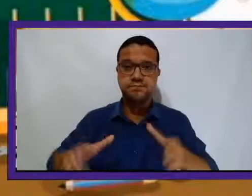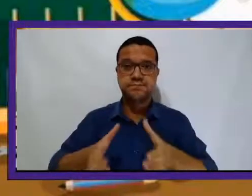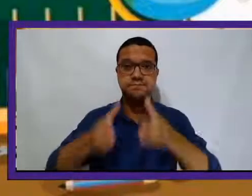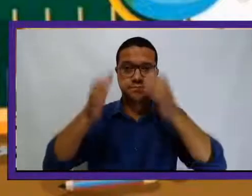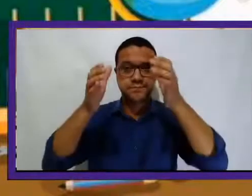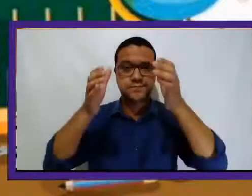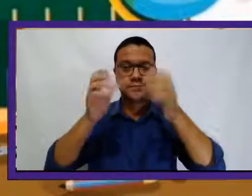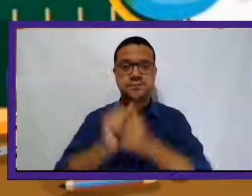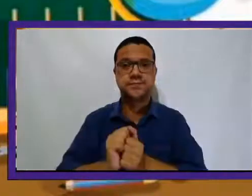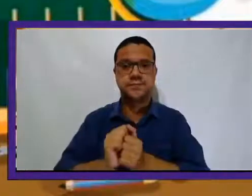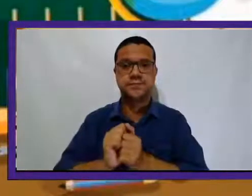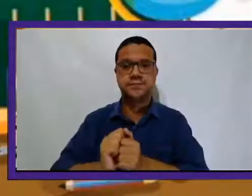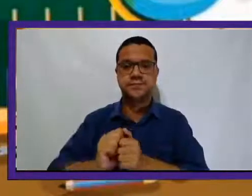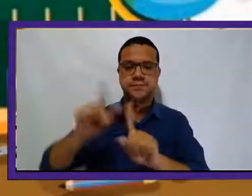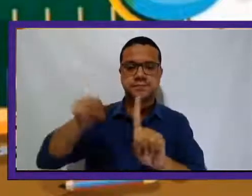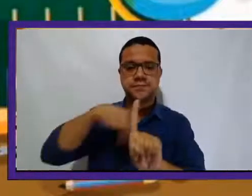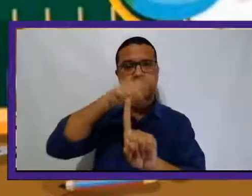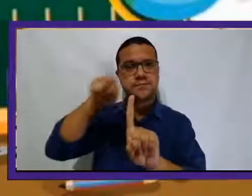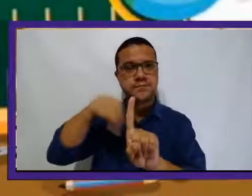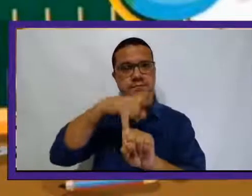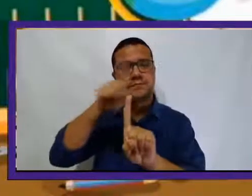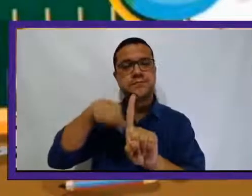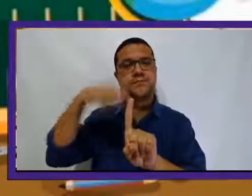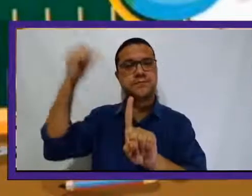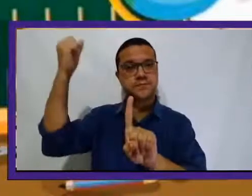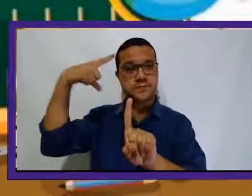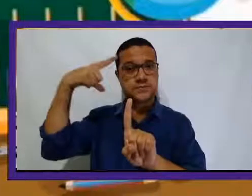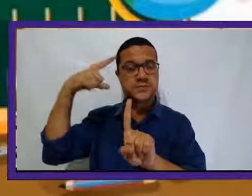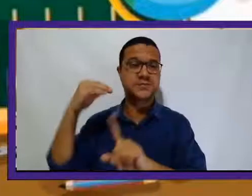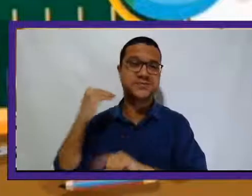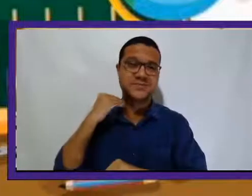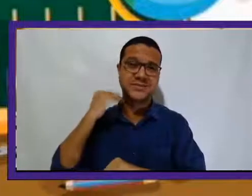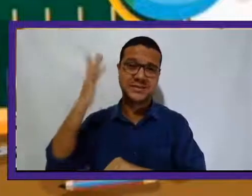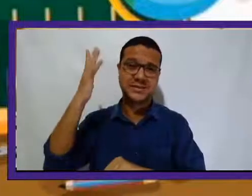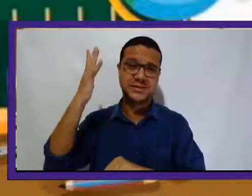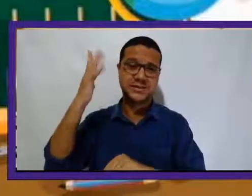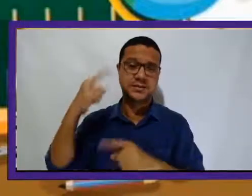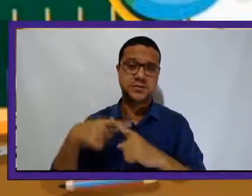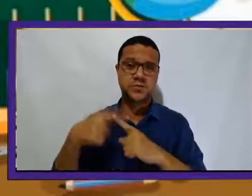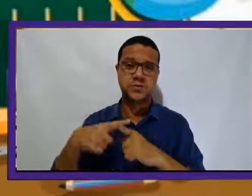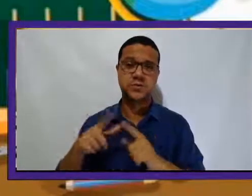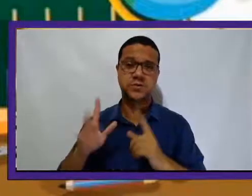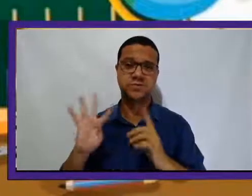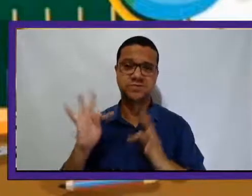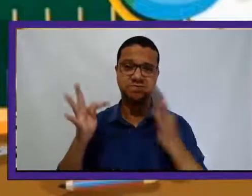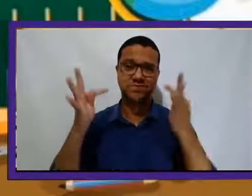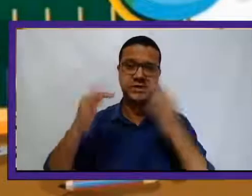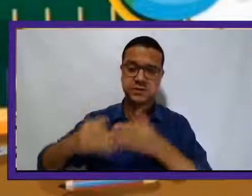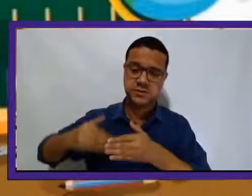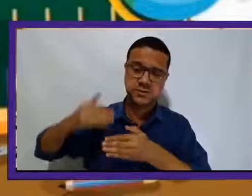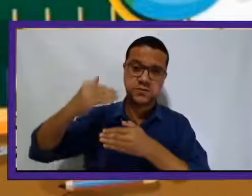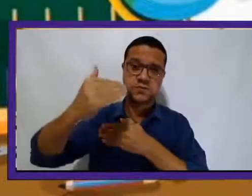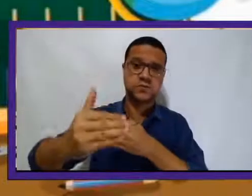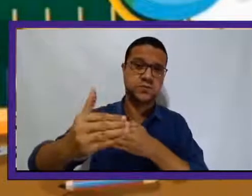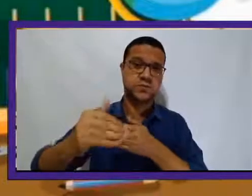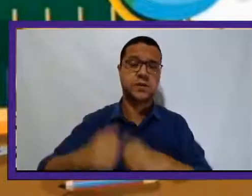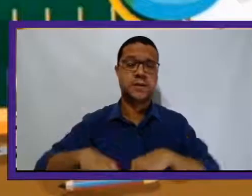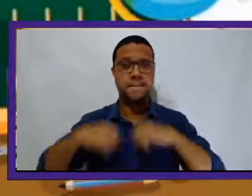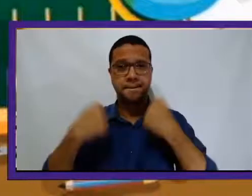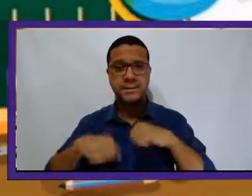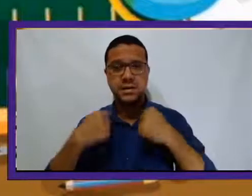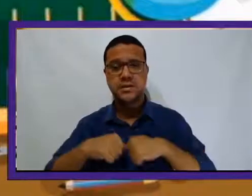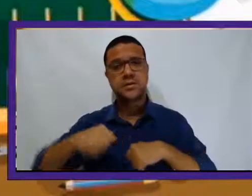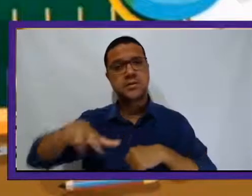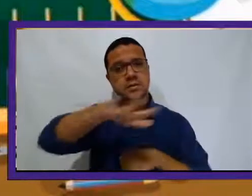usinas Nucleares As eólicas E solares Elas são consideradas Caras Porque é uma tecnologia Mais avançada É necessário